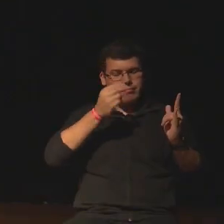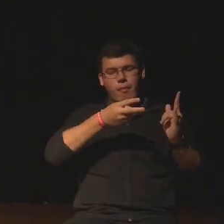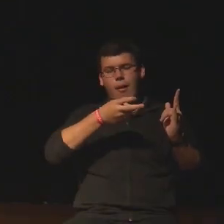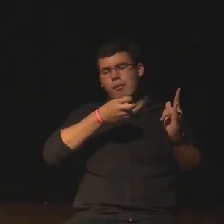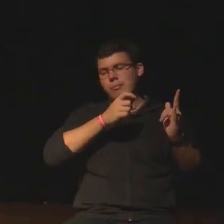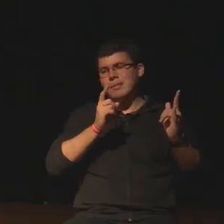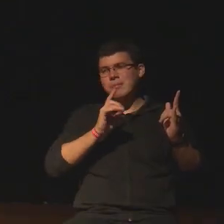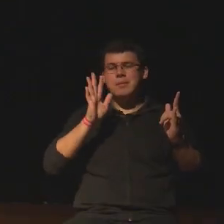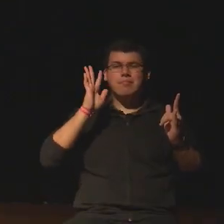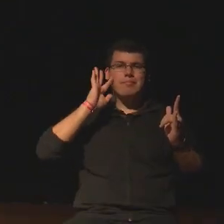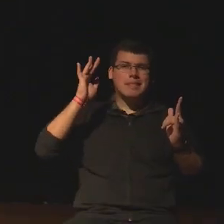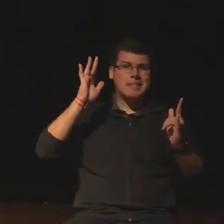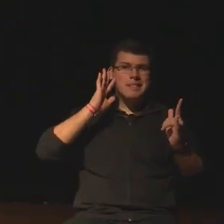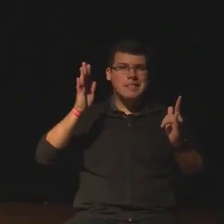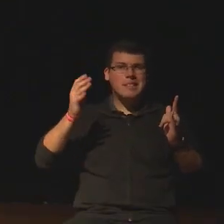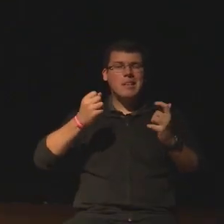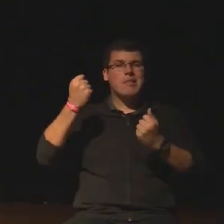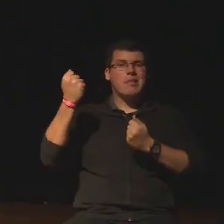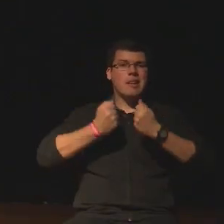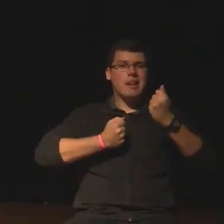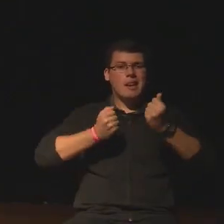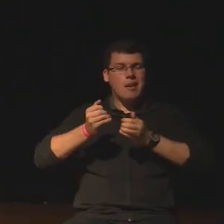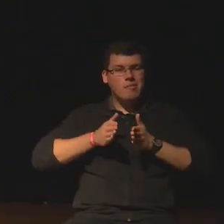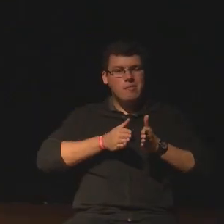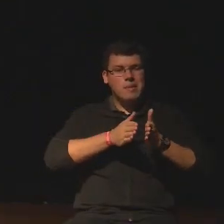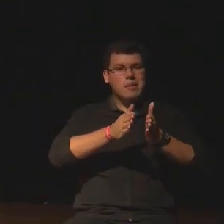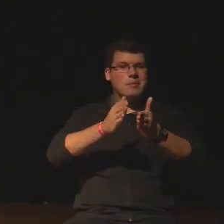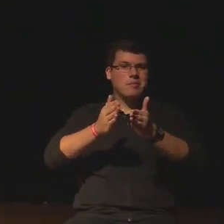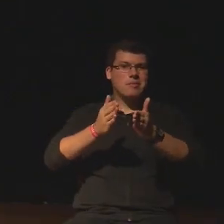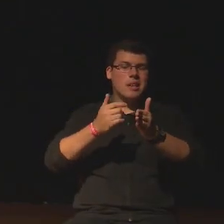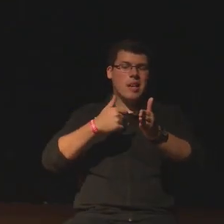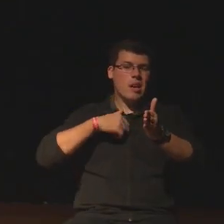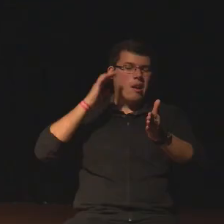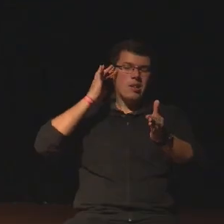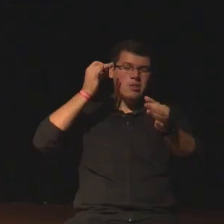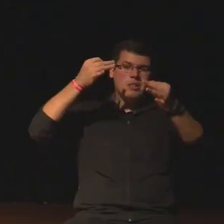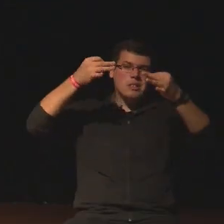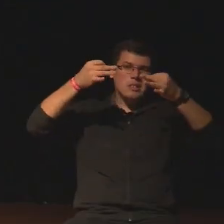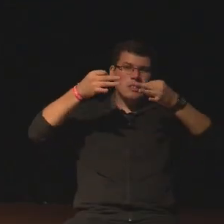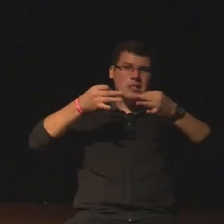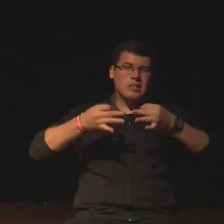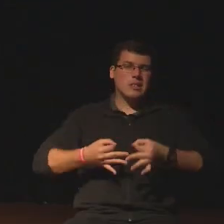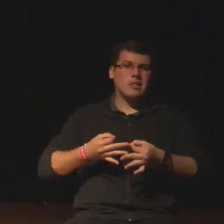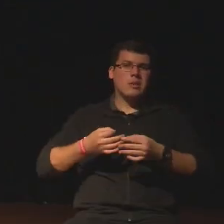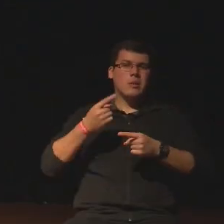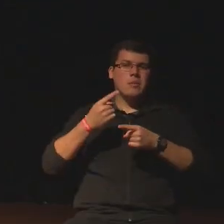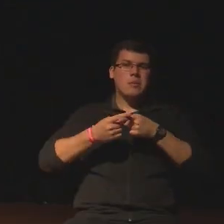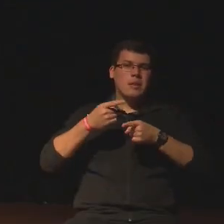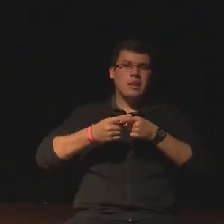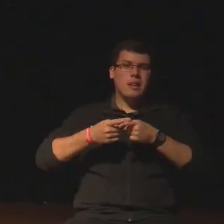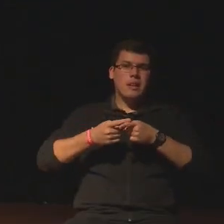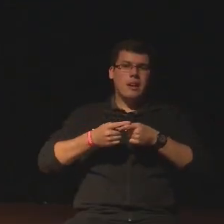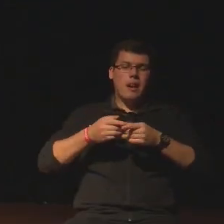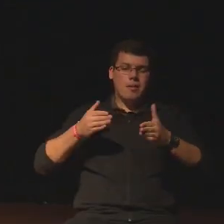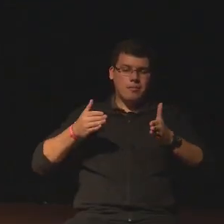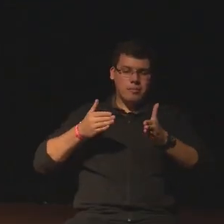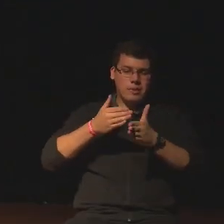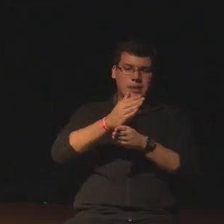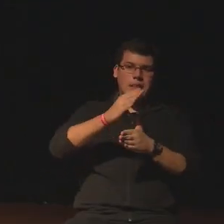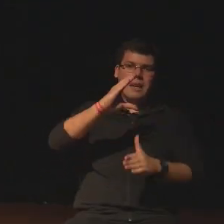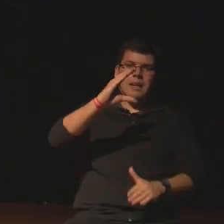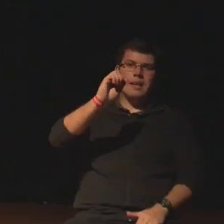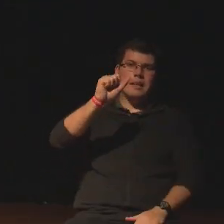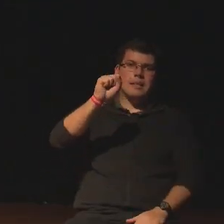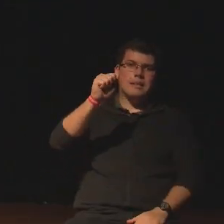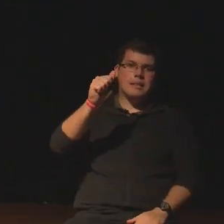passagem de veículos, na minha concepção, poderia ser o ideal, por causa da Alameda Casa Branca, que cruza a Avenida Paulista.